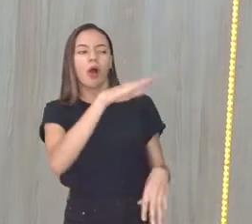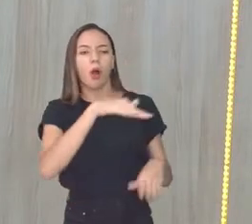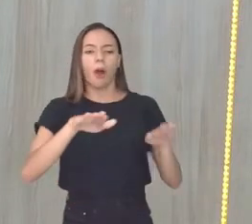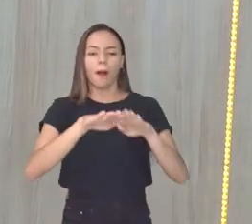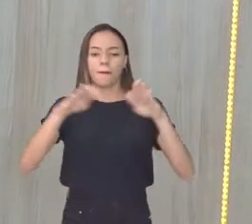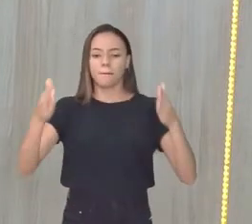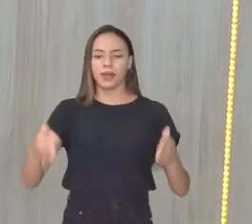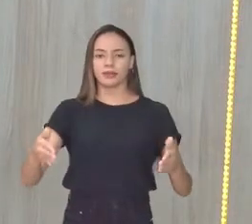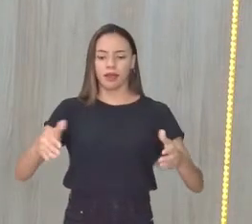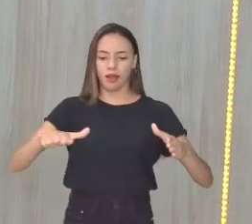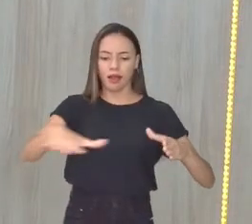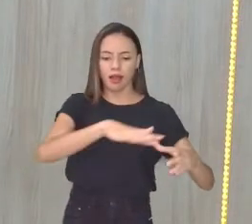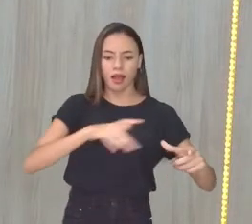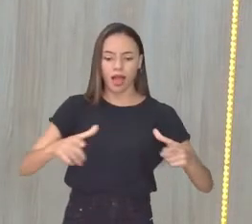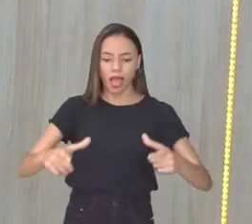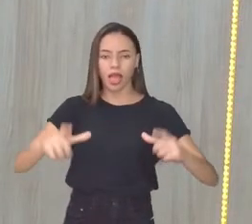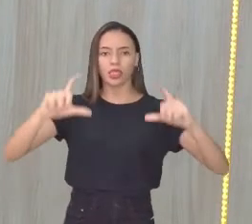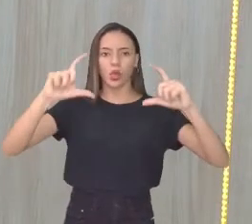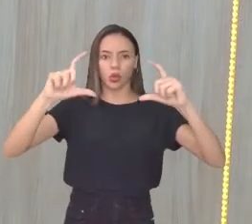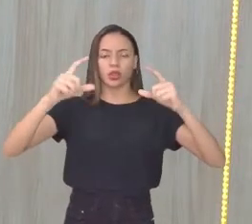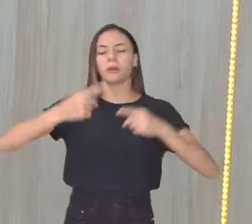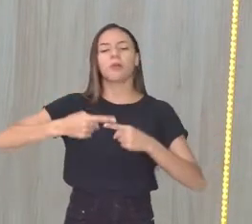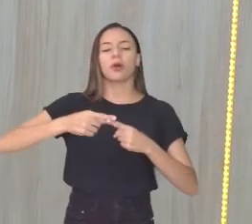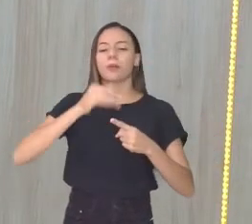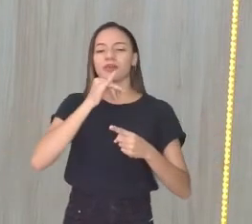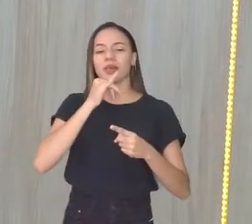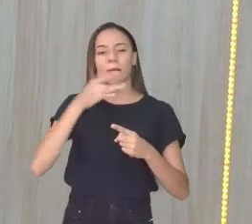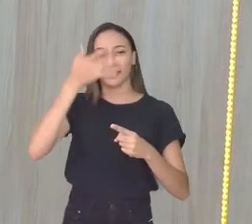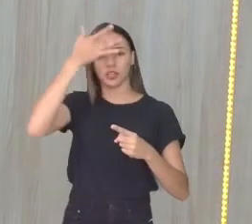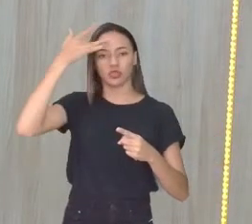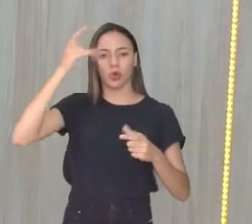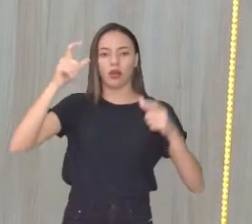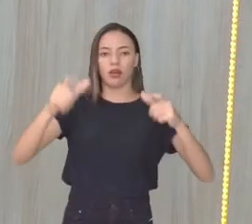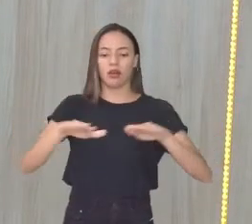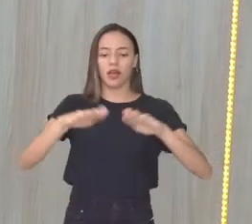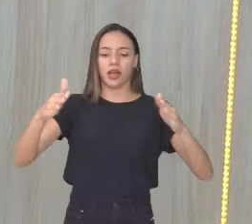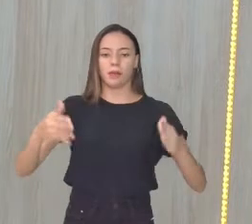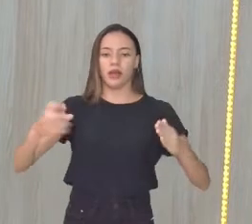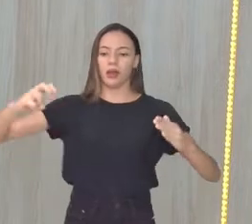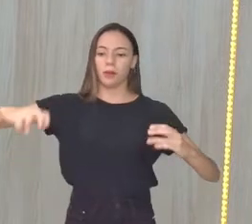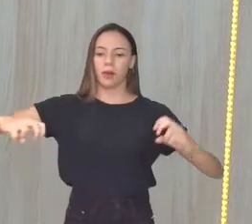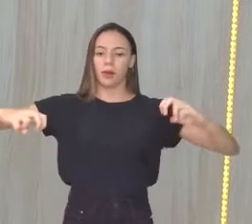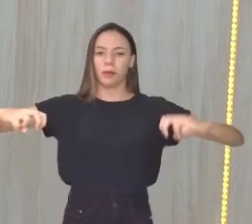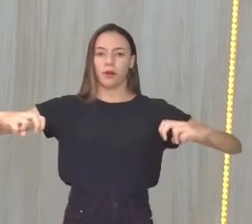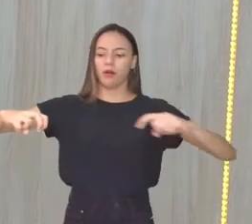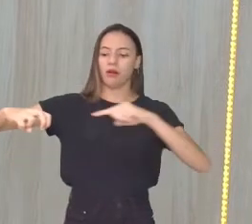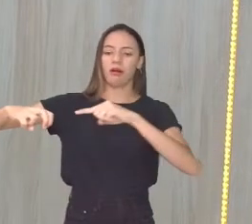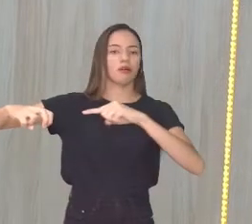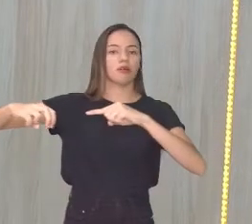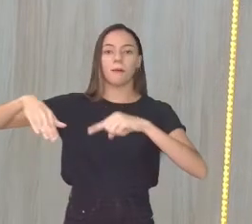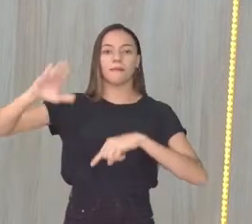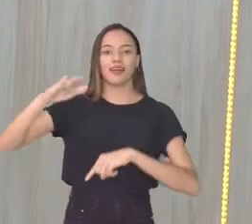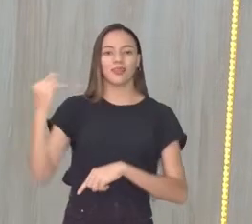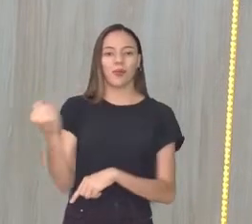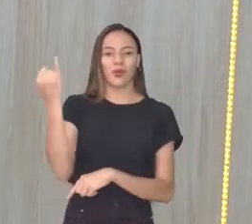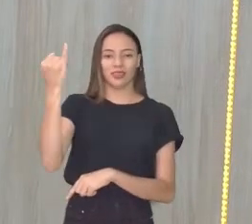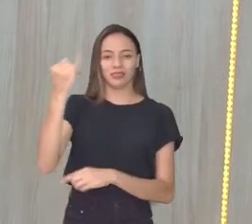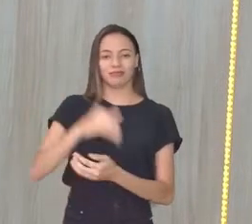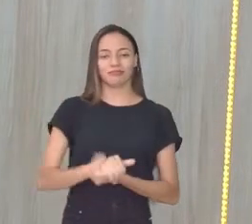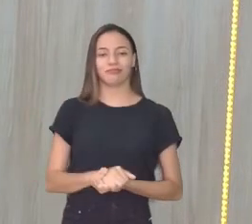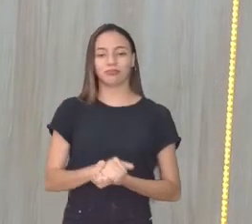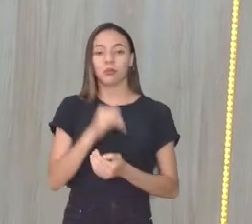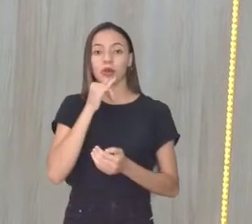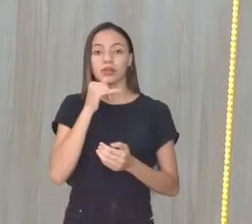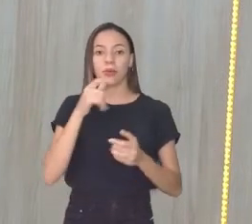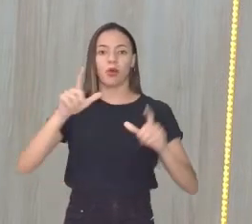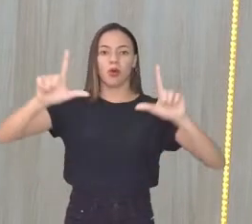tem ponta, porque a ideia deles é, quem senta na cabeceira da mesa é a pessoa mais importante. Então a mesa